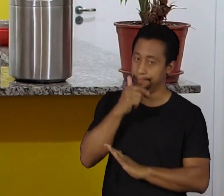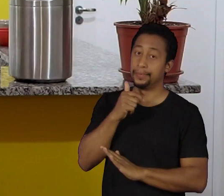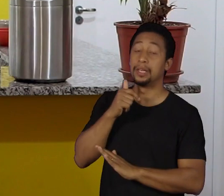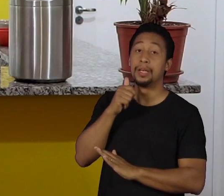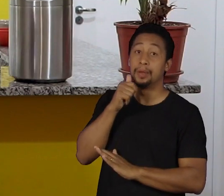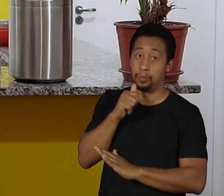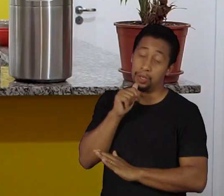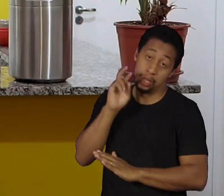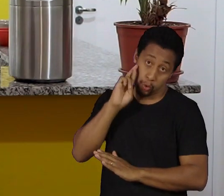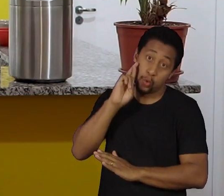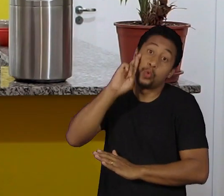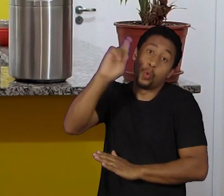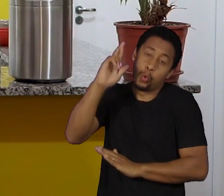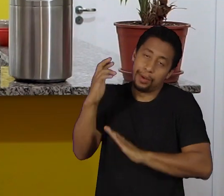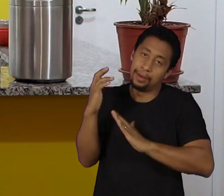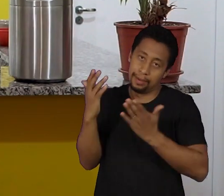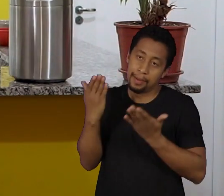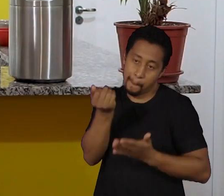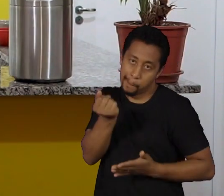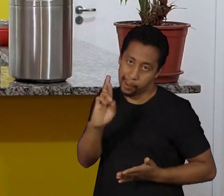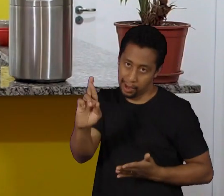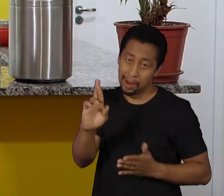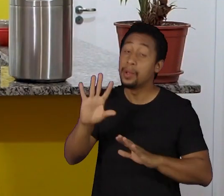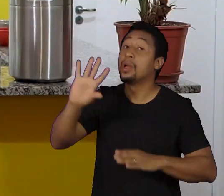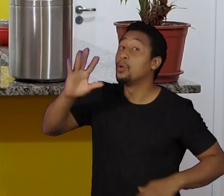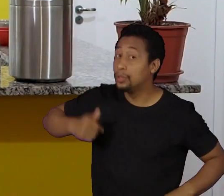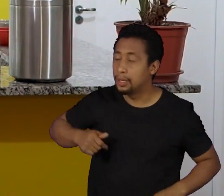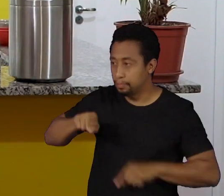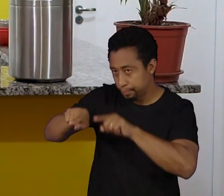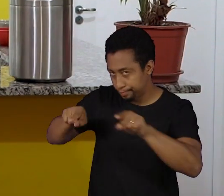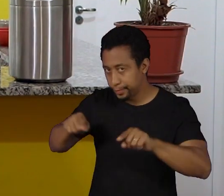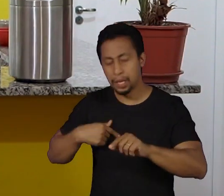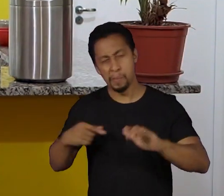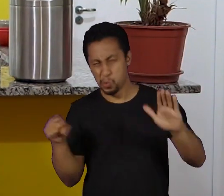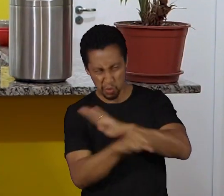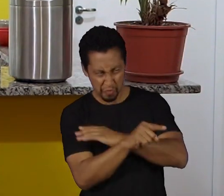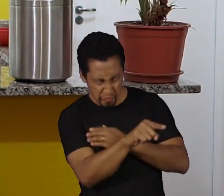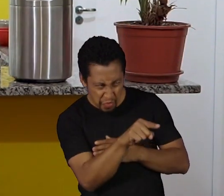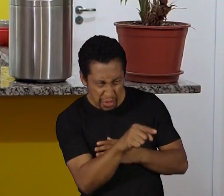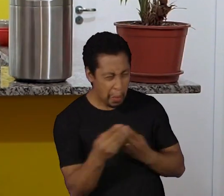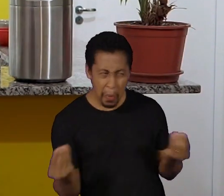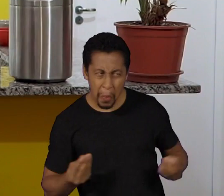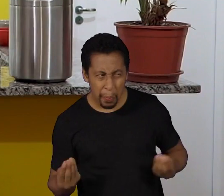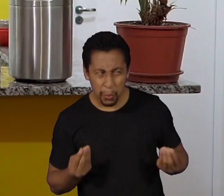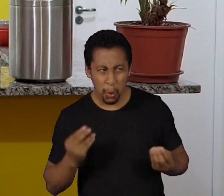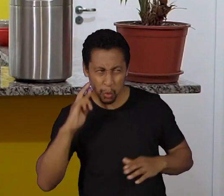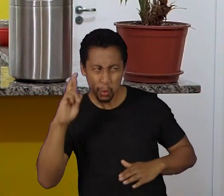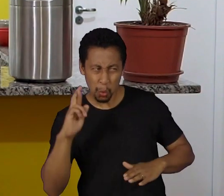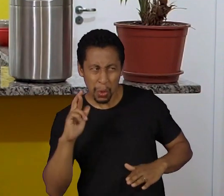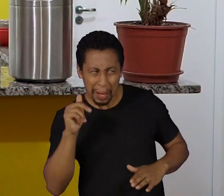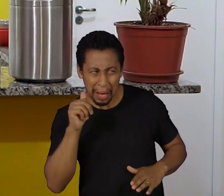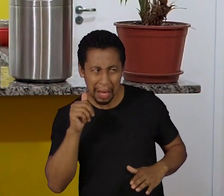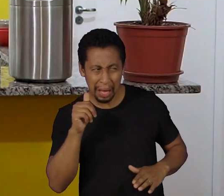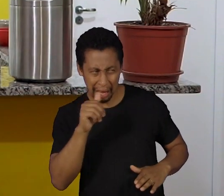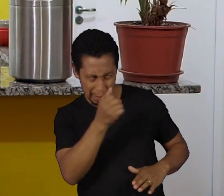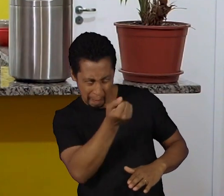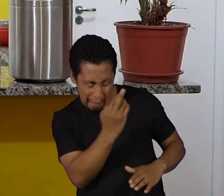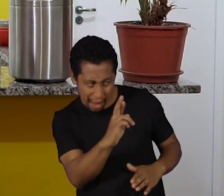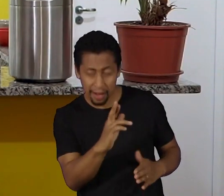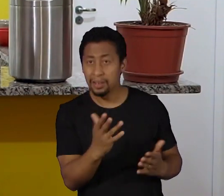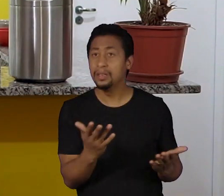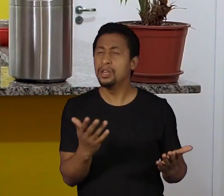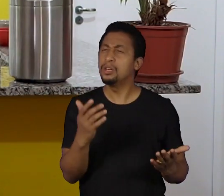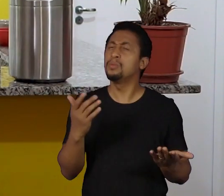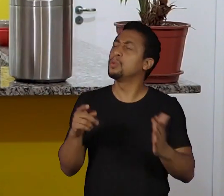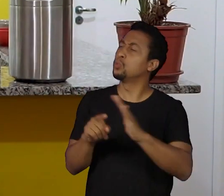sofro diariamente questionamentos. Ué, você é a dona do bar? Porque uma mulher preta, nova, não pode ser uma dona